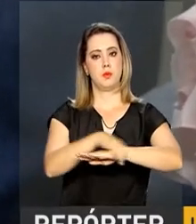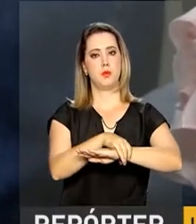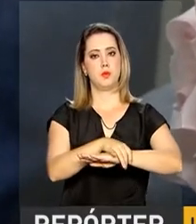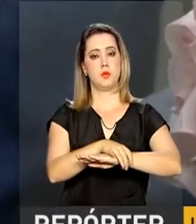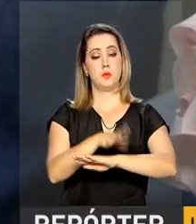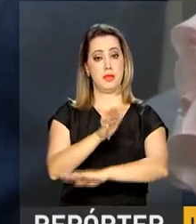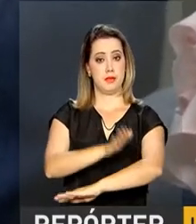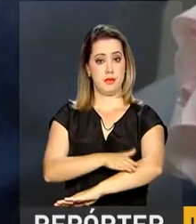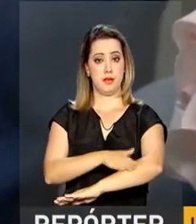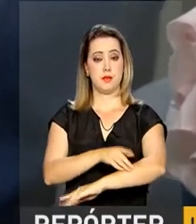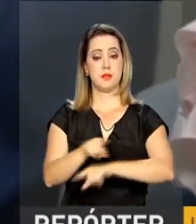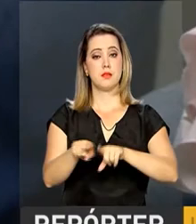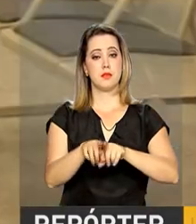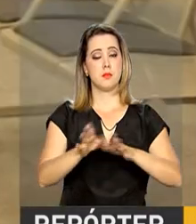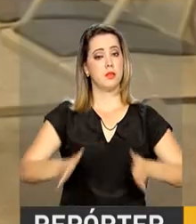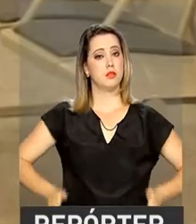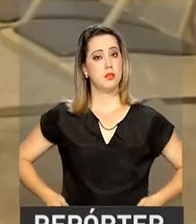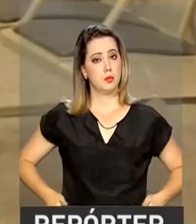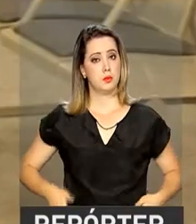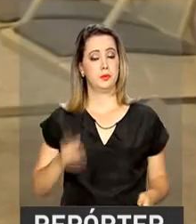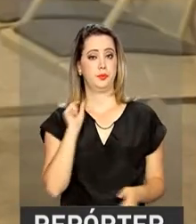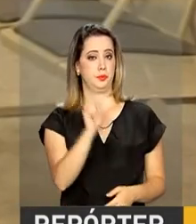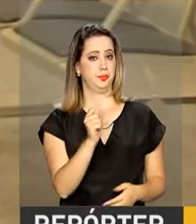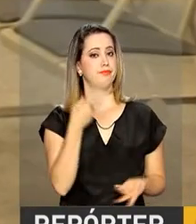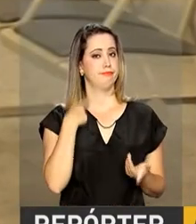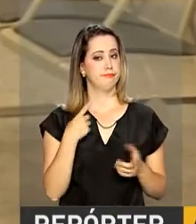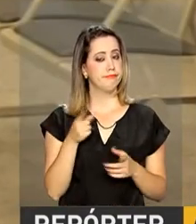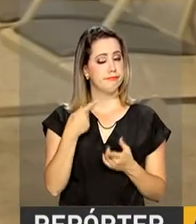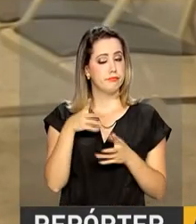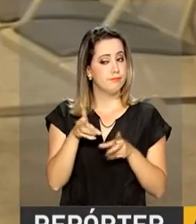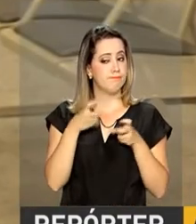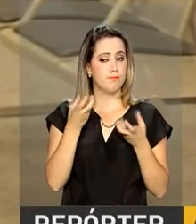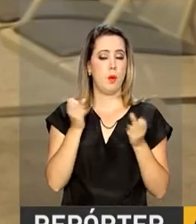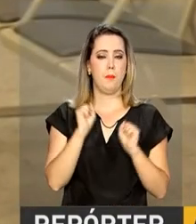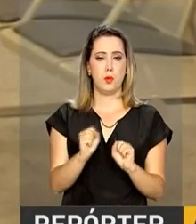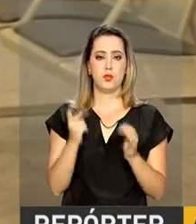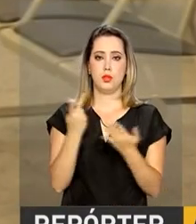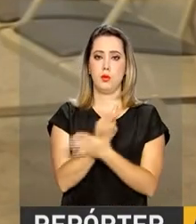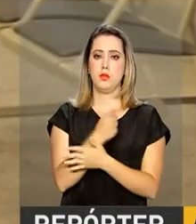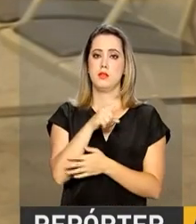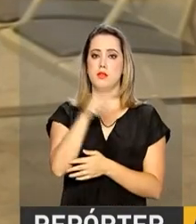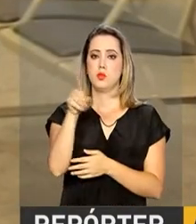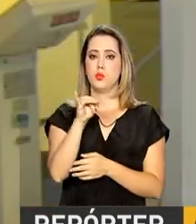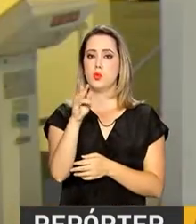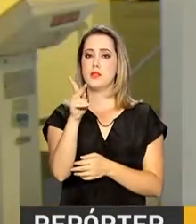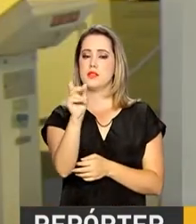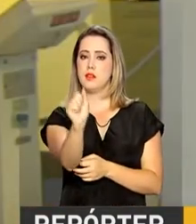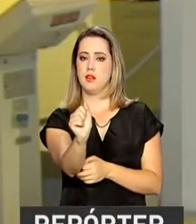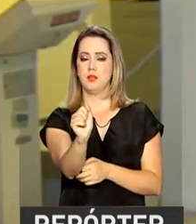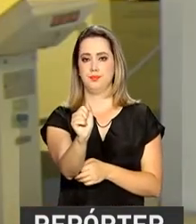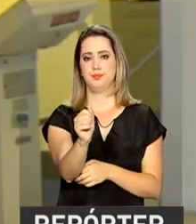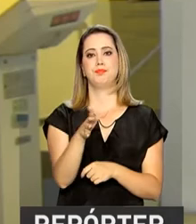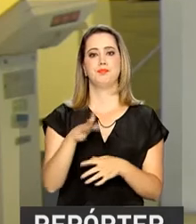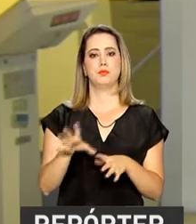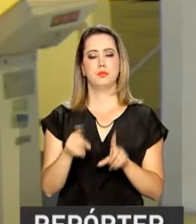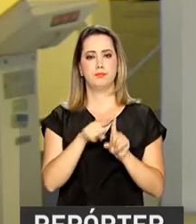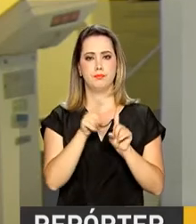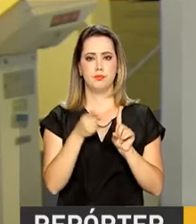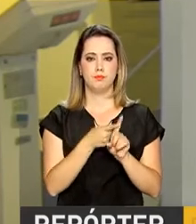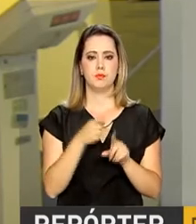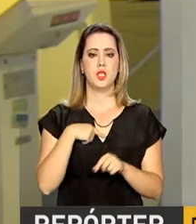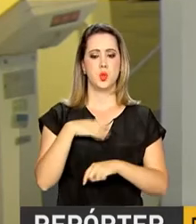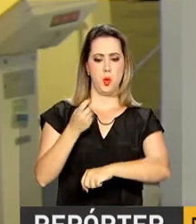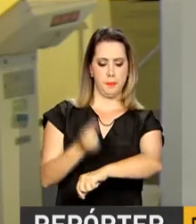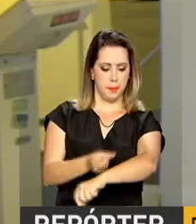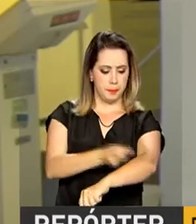nas pernas e nos quadris. A suspeita é de que a mãe tenha contraído o vírus Zika durante a gestação. Eu tive mancha vermelha na gravidez